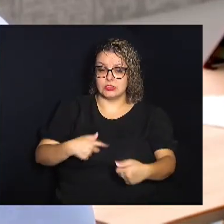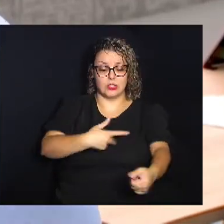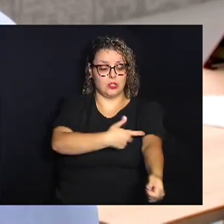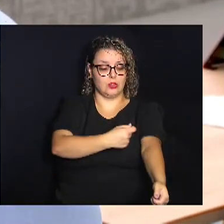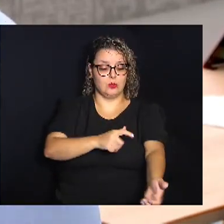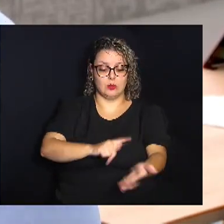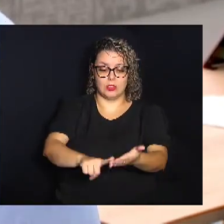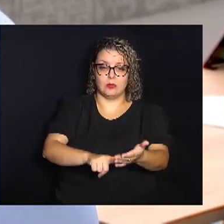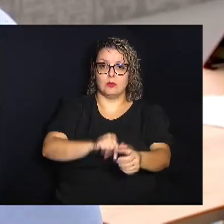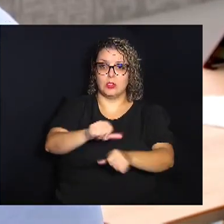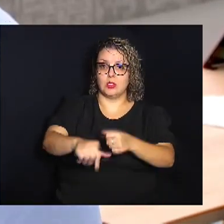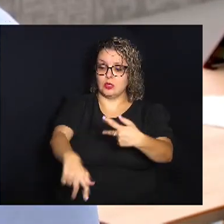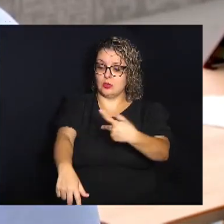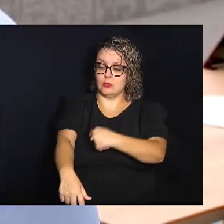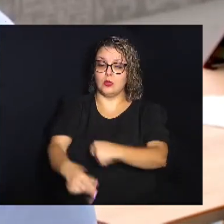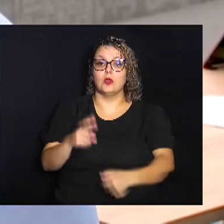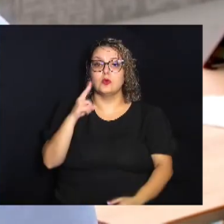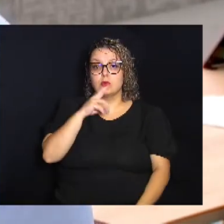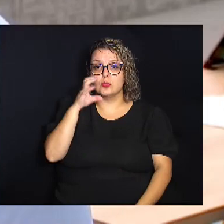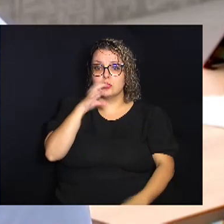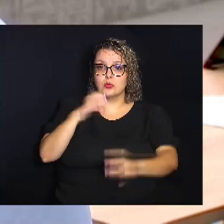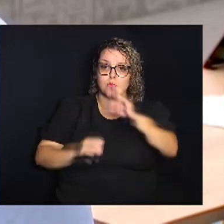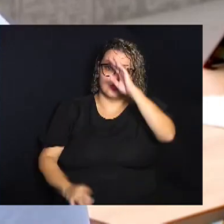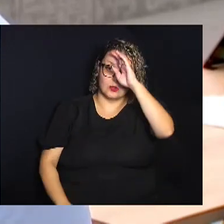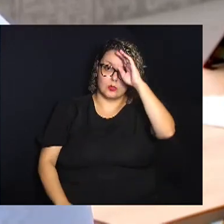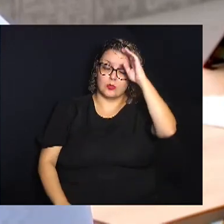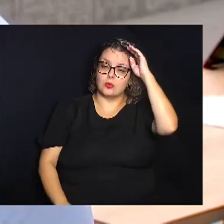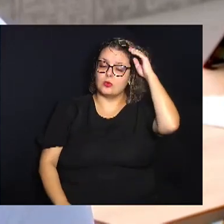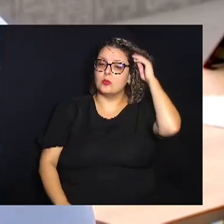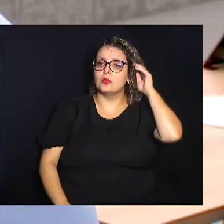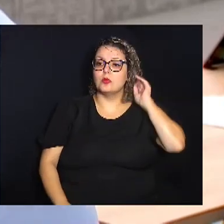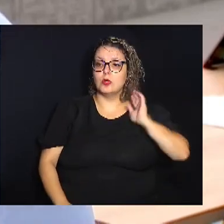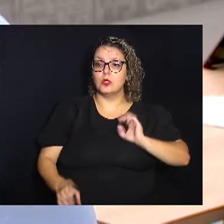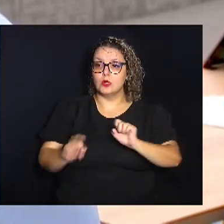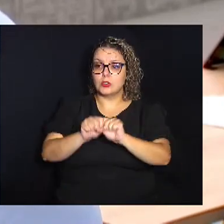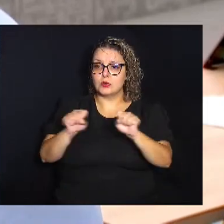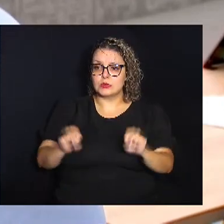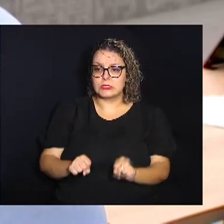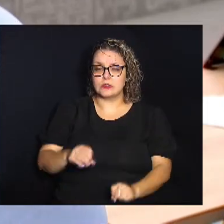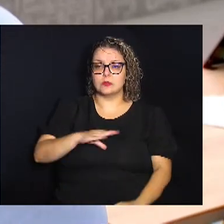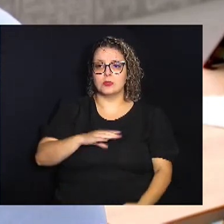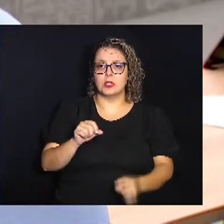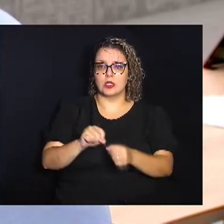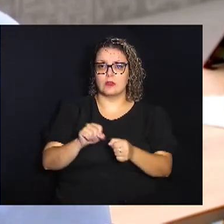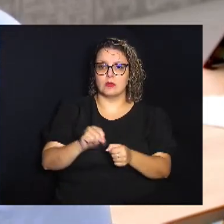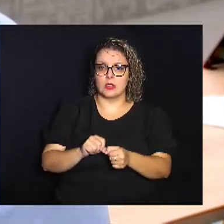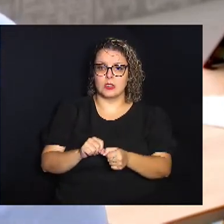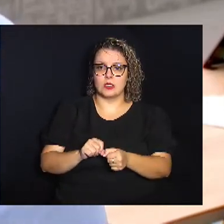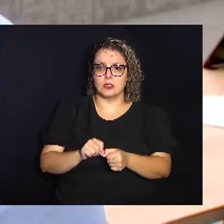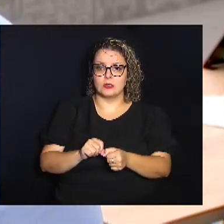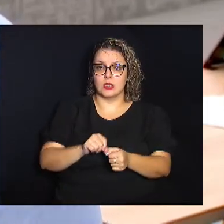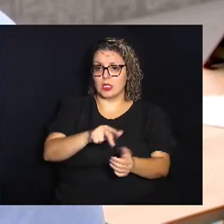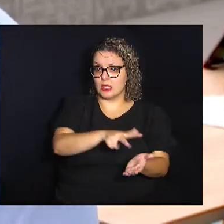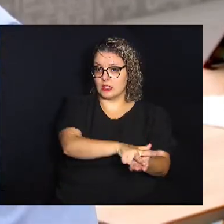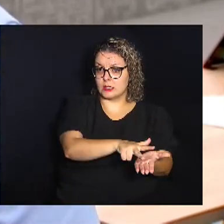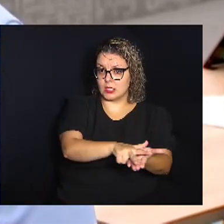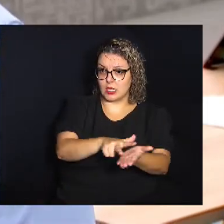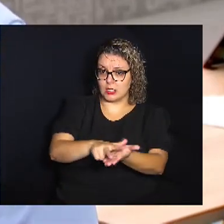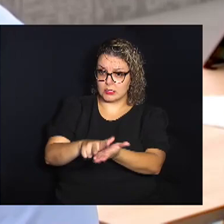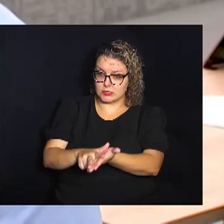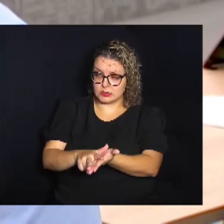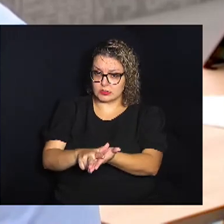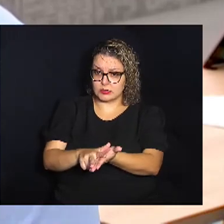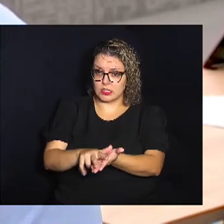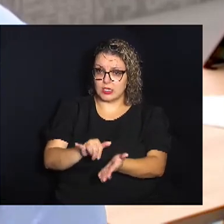hemodiálise urgente, o que o Sistema Municipal de Saúde tem feito? Tem internado essas pessoas.